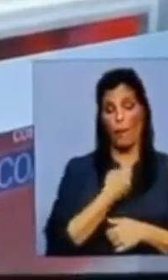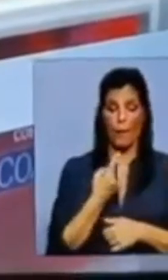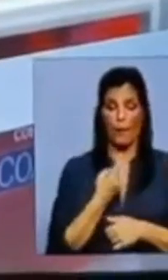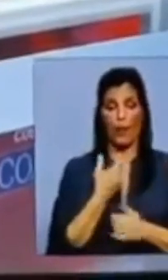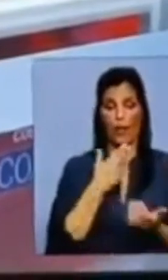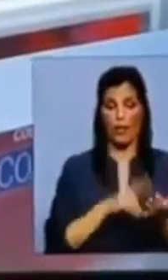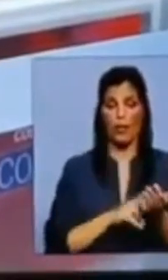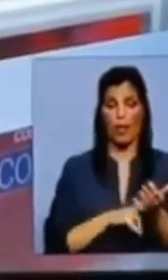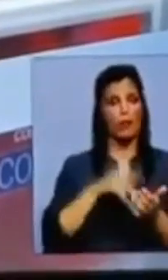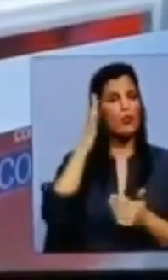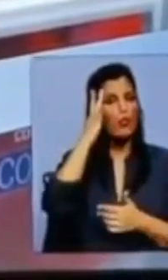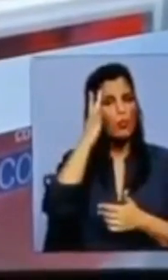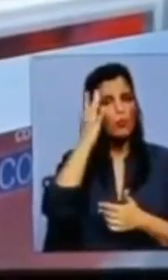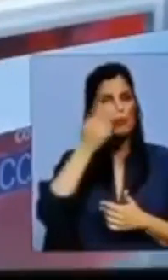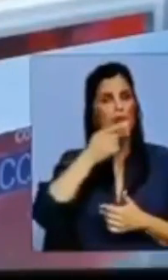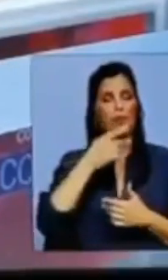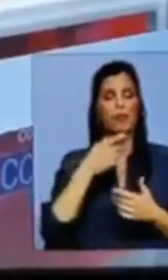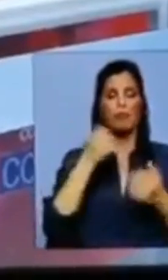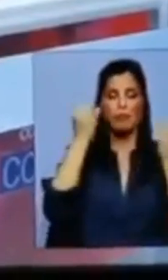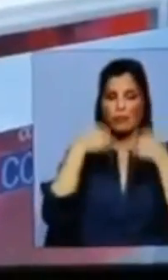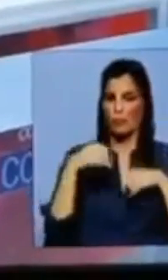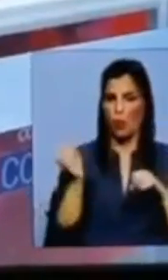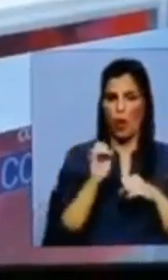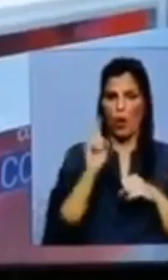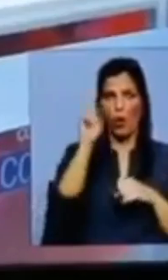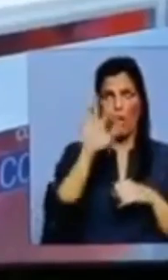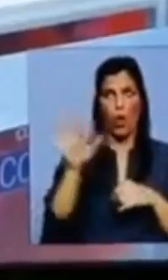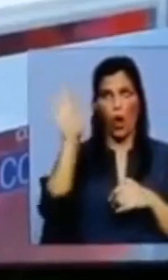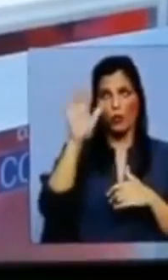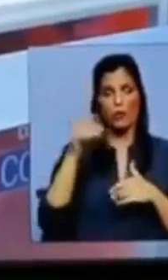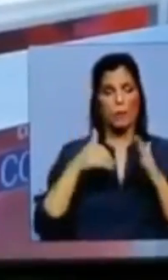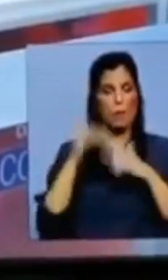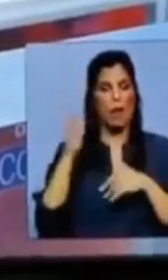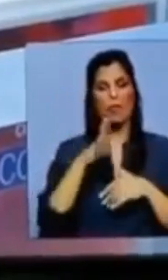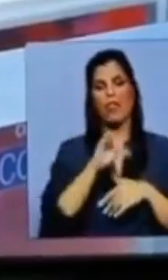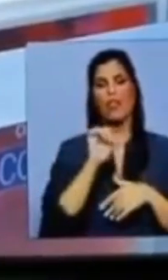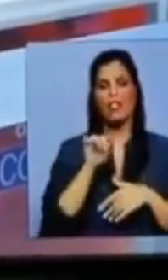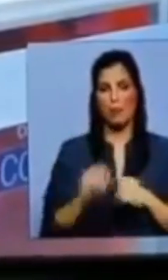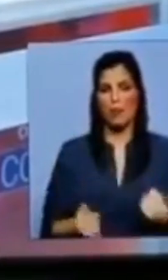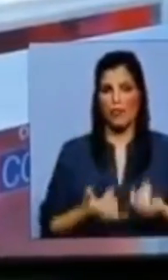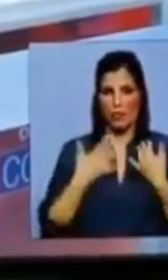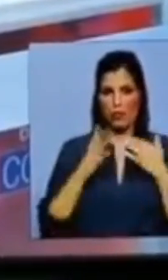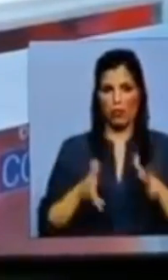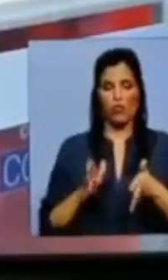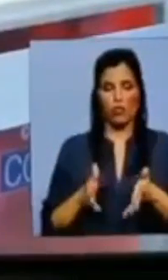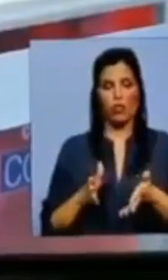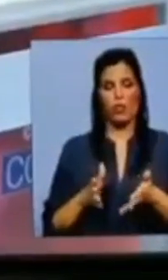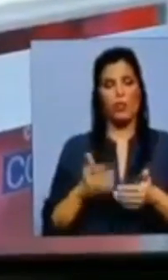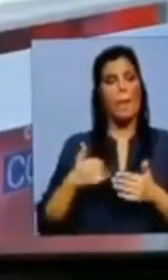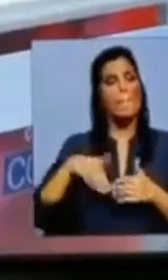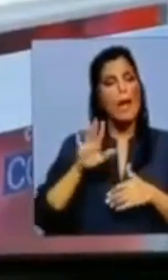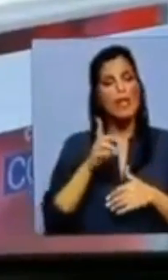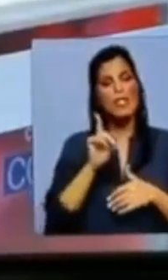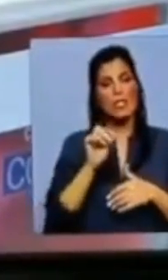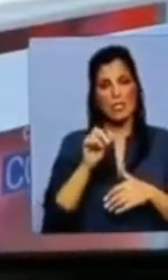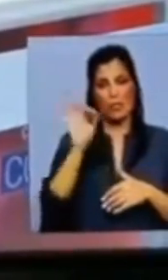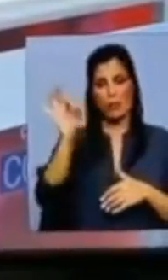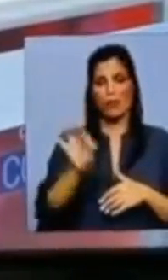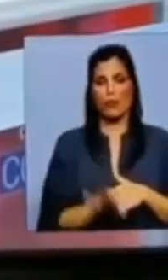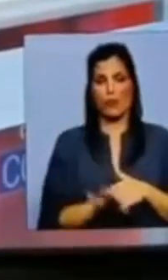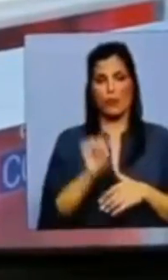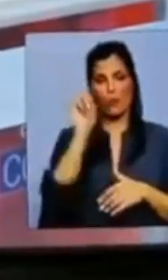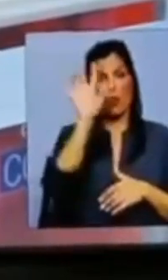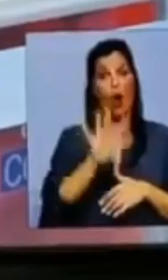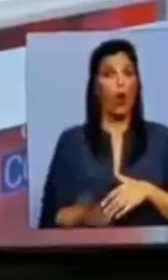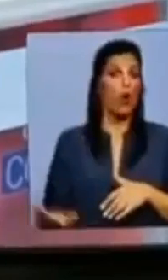A realidade dos números não engana. Hoje a região norte ultrapassou a barreira dos 10 mil infectados, mais de 60% do norte do